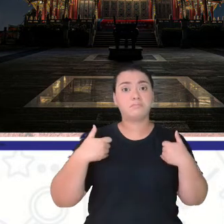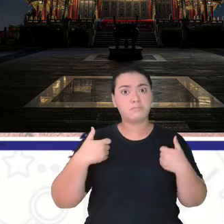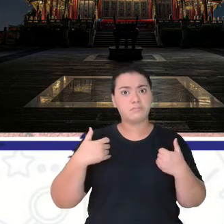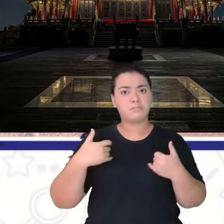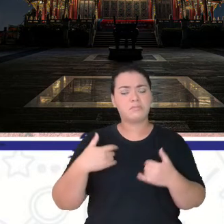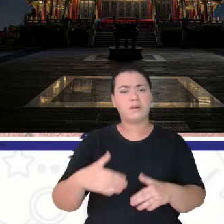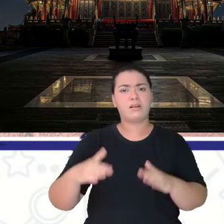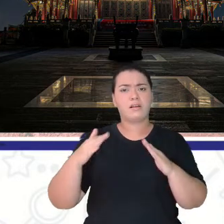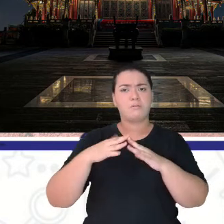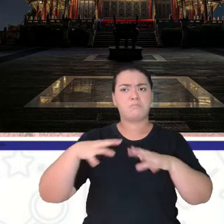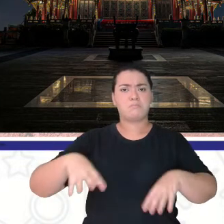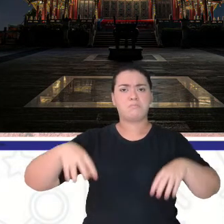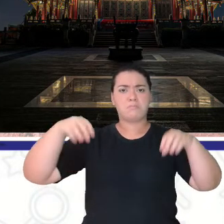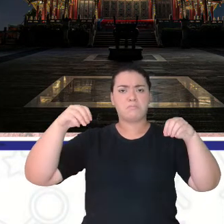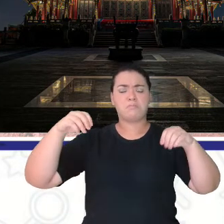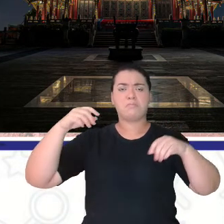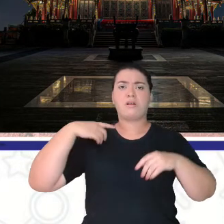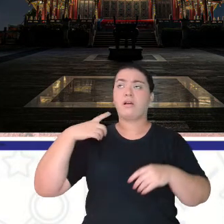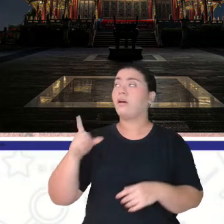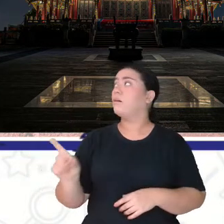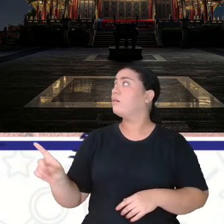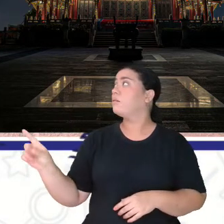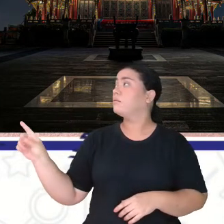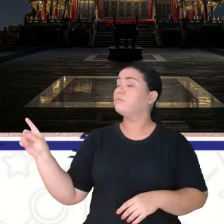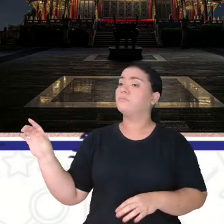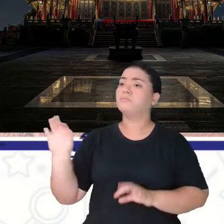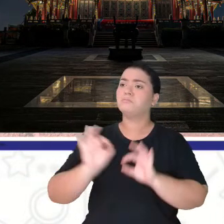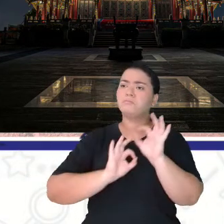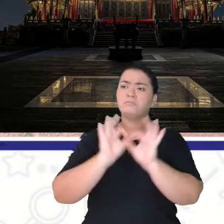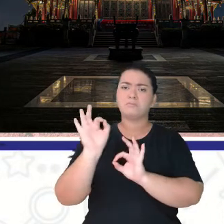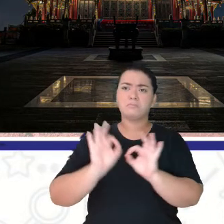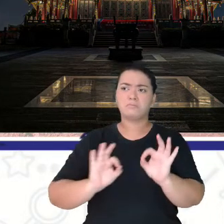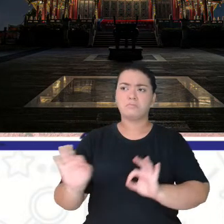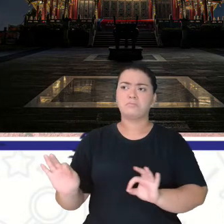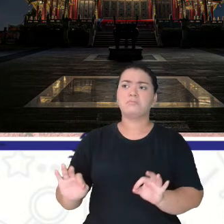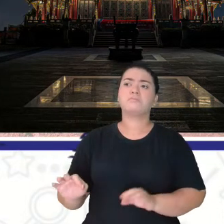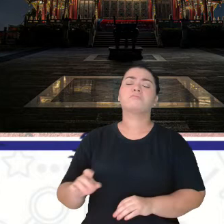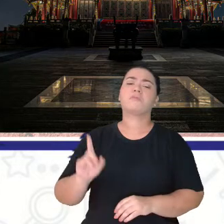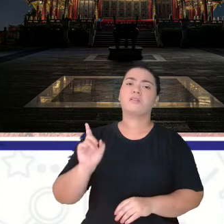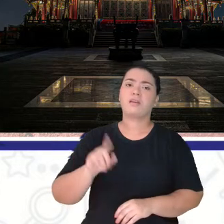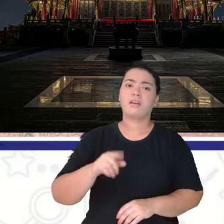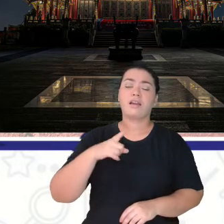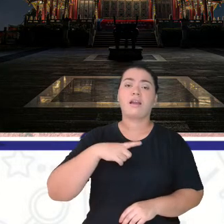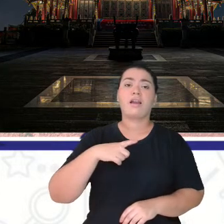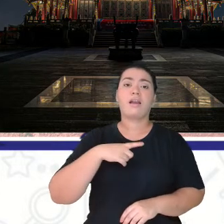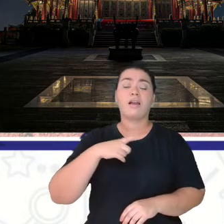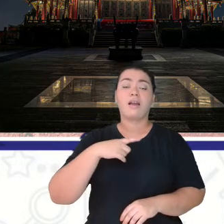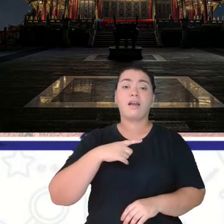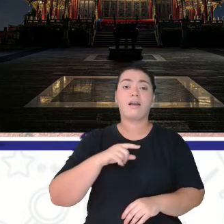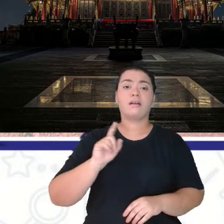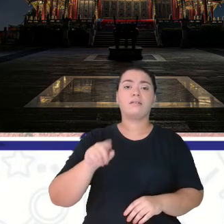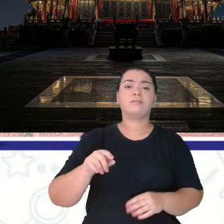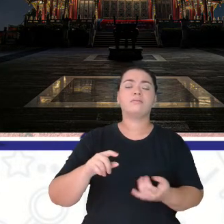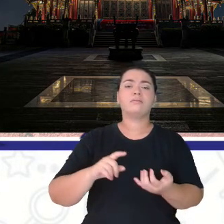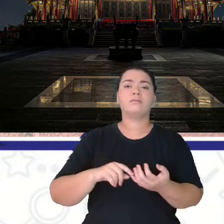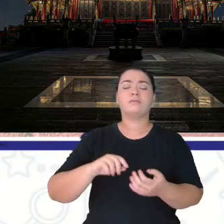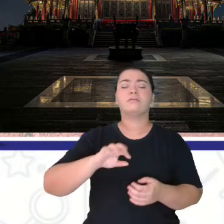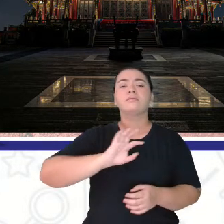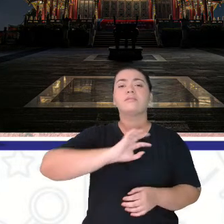Palácios gigantes aí, né? Palácios adornados aí ó, com dragões, né? Que eram seres,